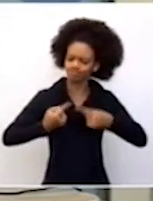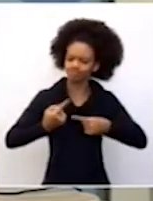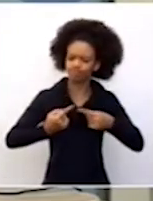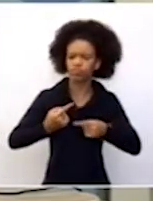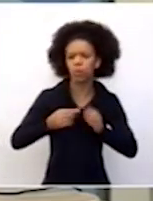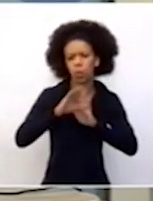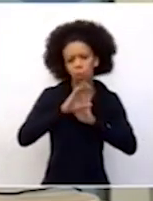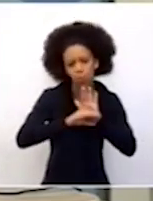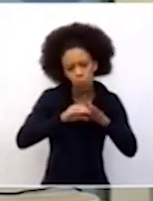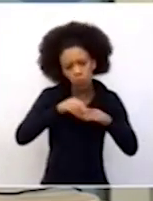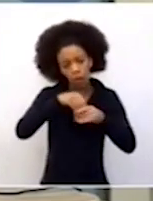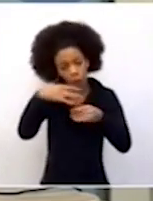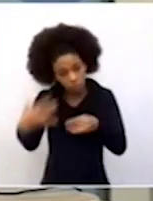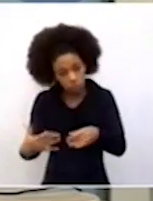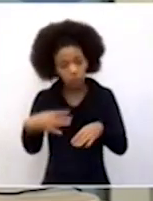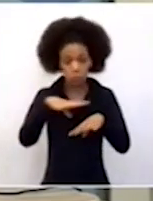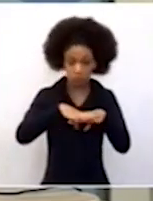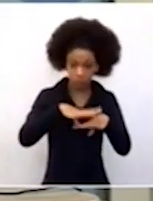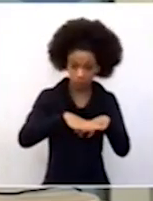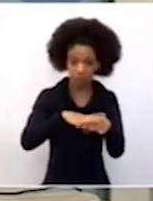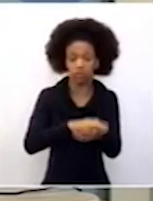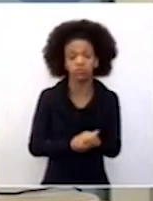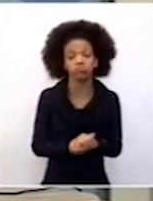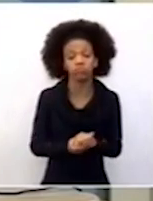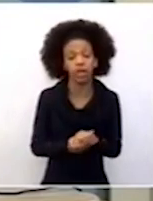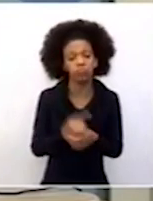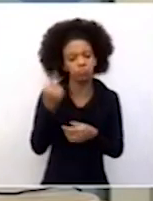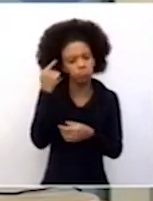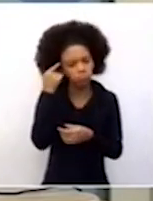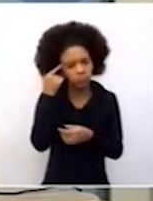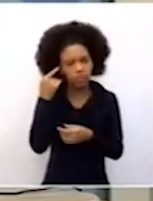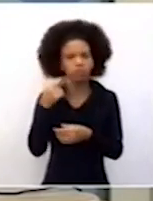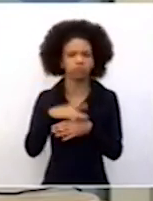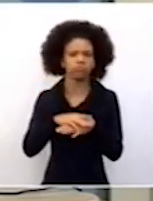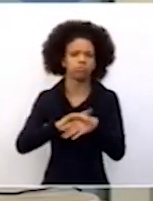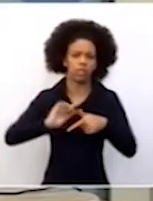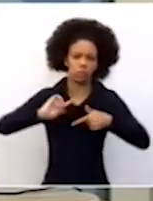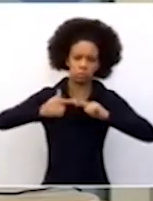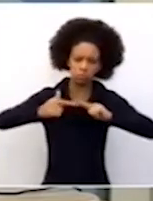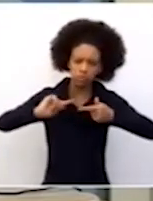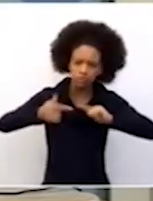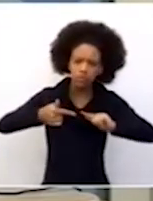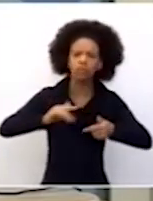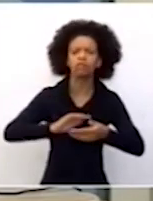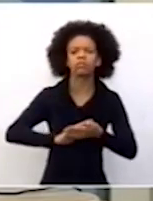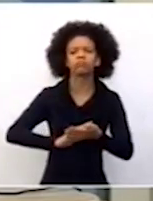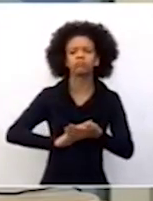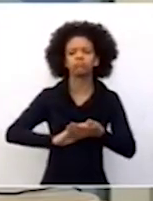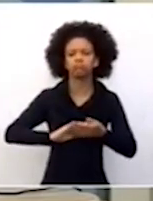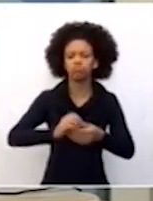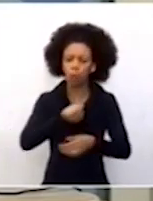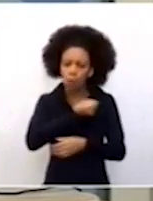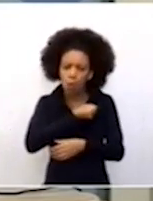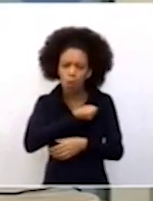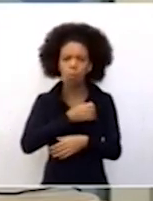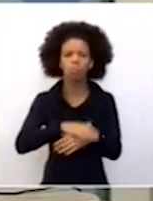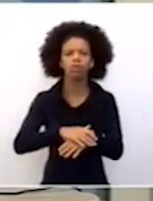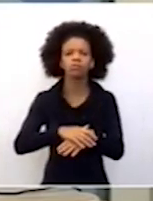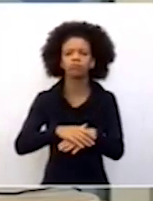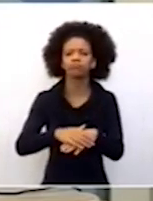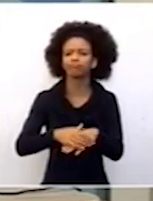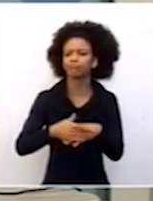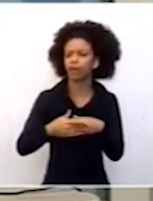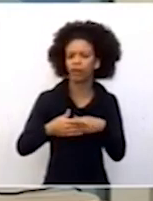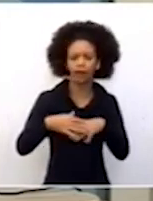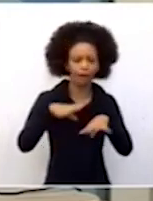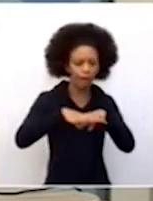são elencadas desde o pensamento matemático, desde a geometria, números, né, questões epistemológicas, questões